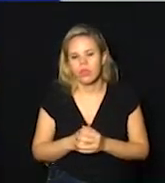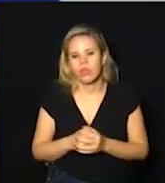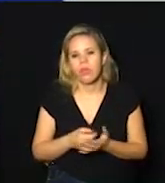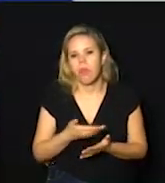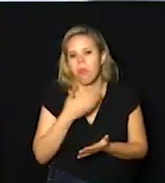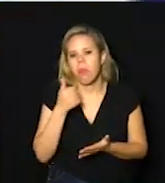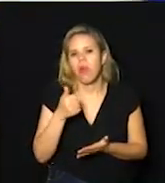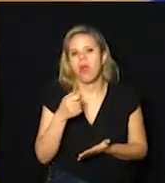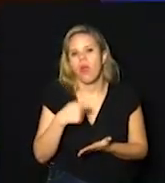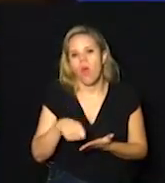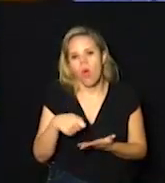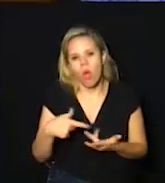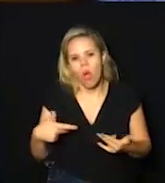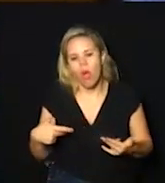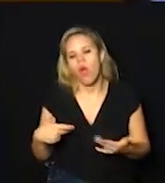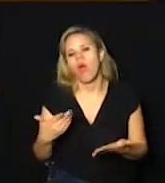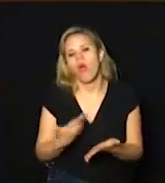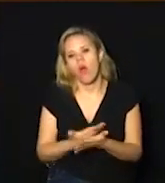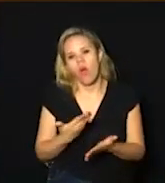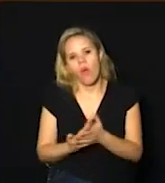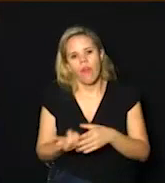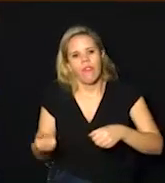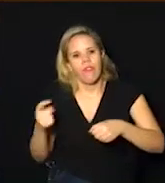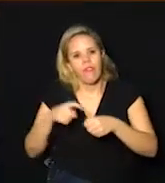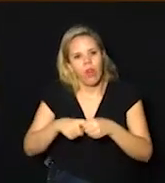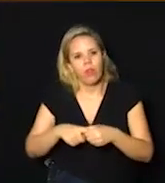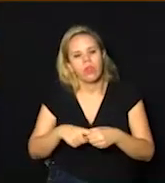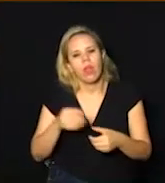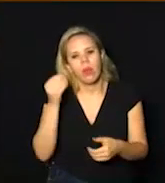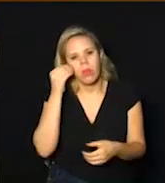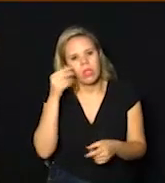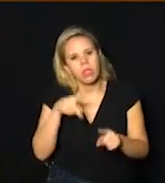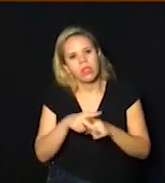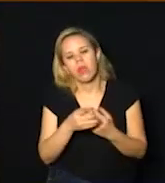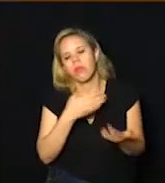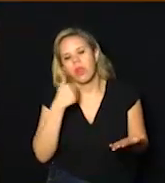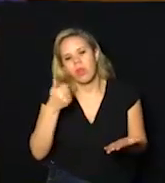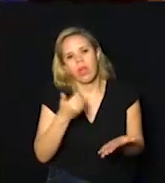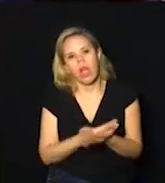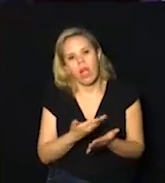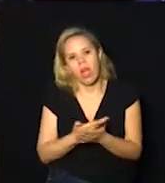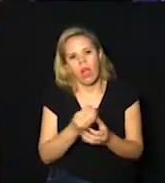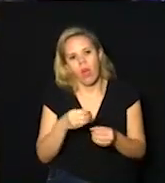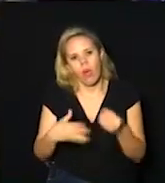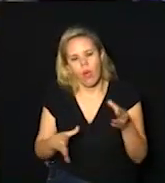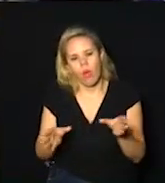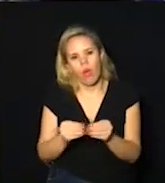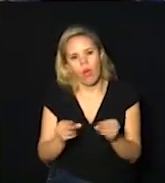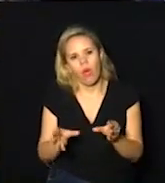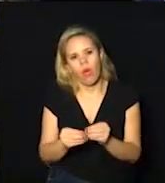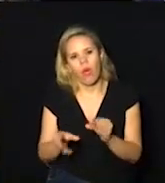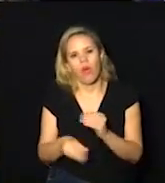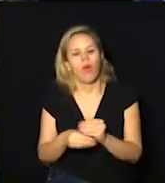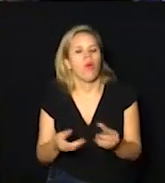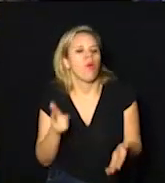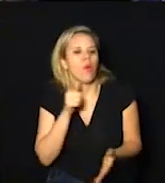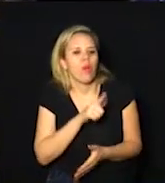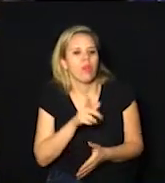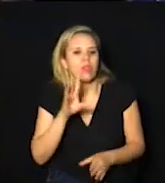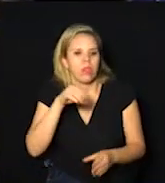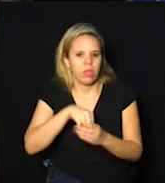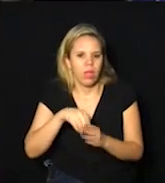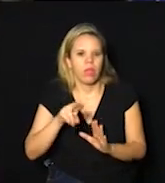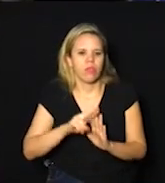recuperação concomitante quando as crianças voltarem à aula, é isso? Isso, nós já temos essa expertise, já consta das nossas